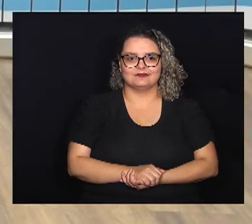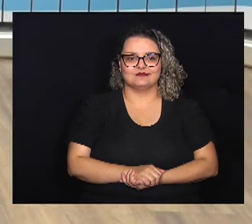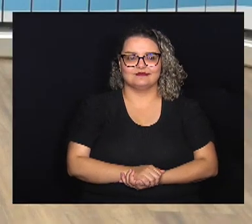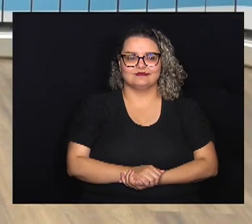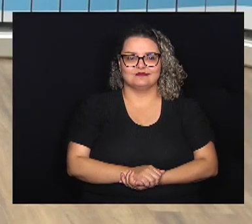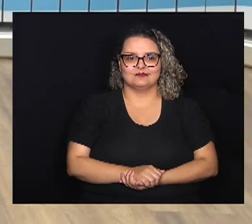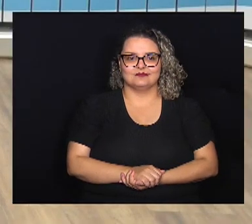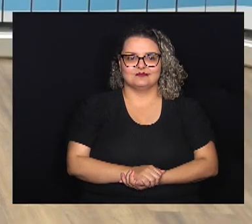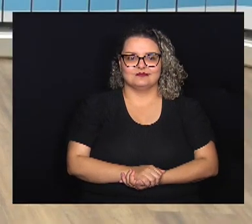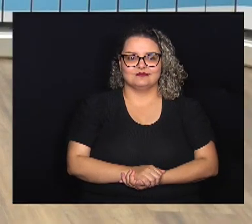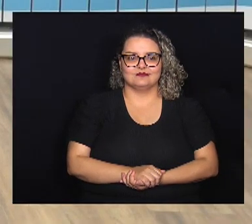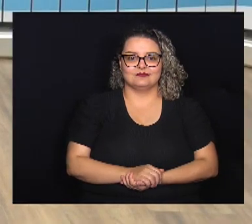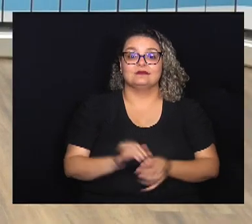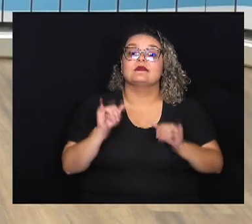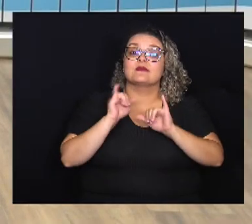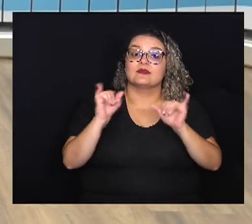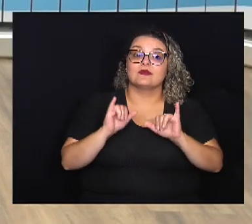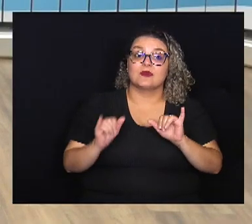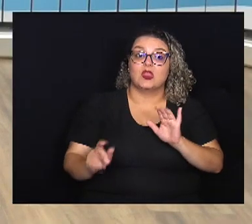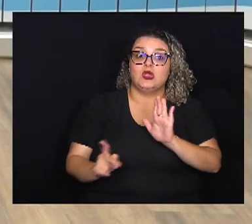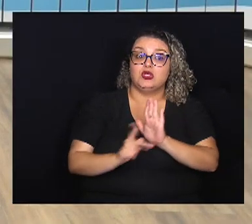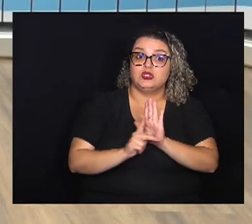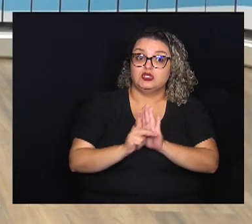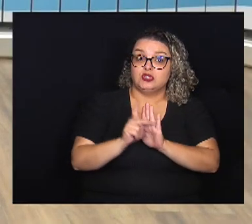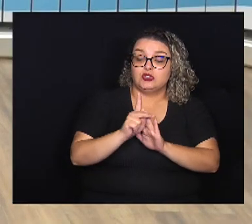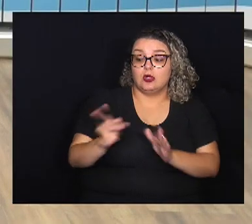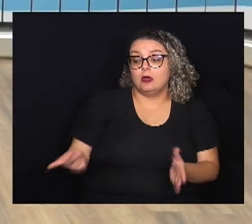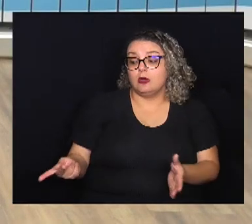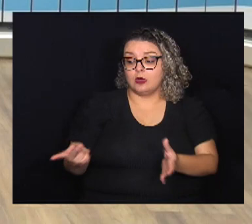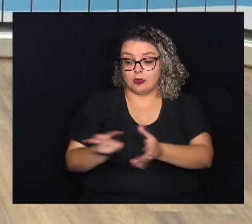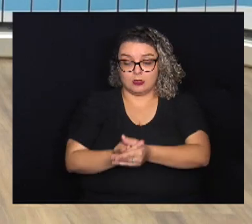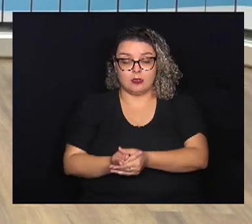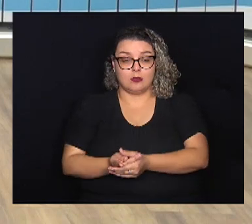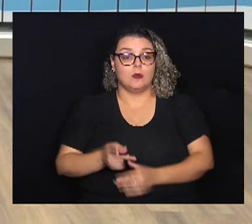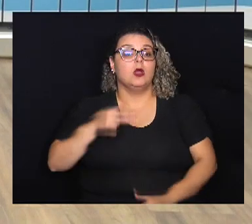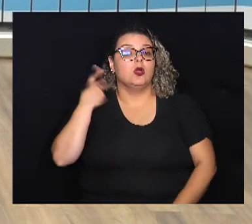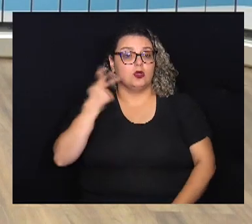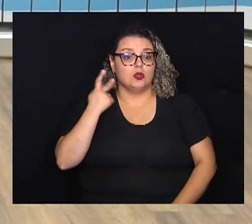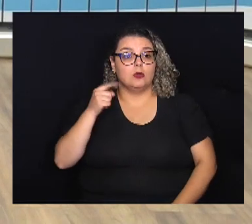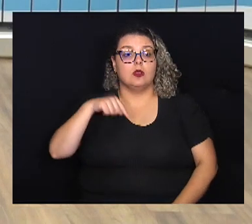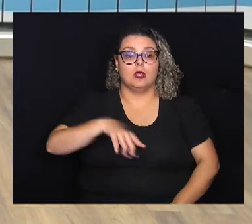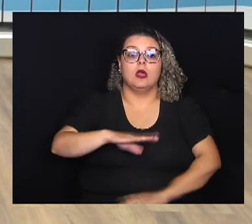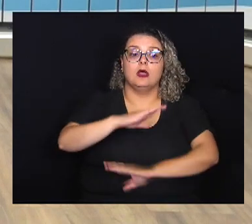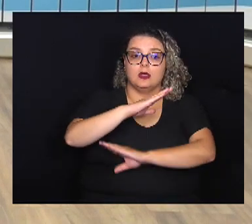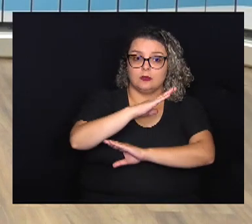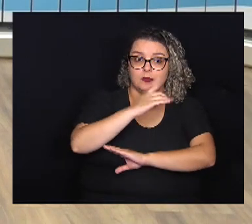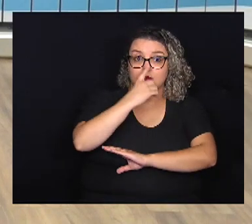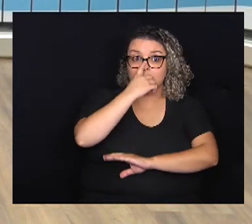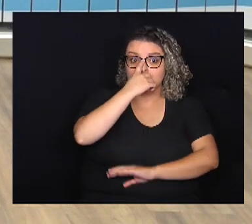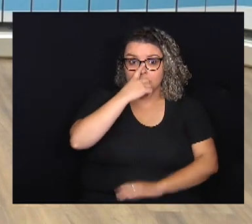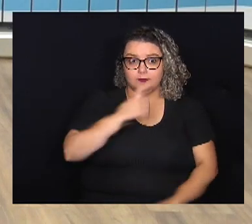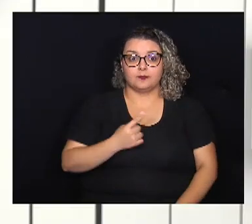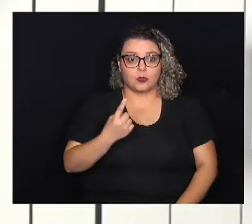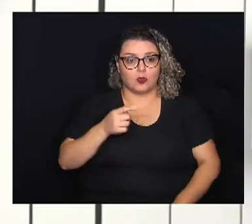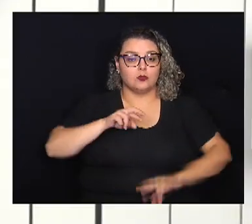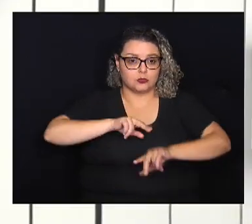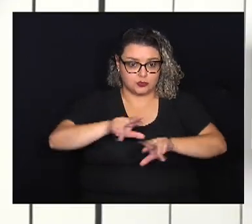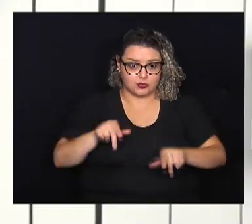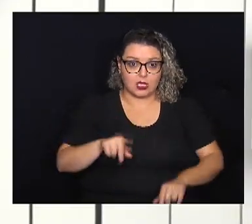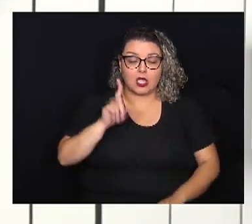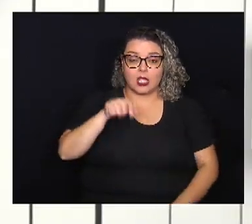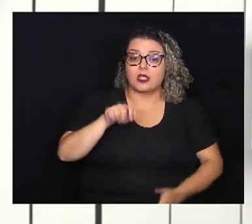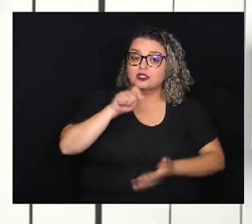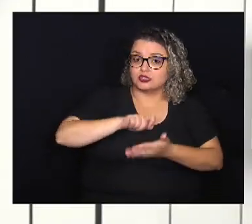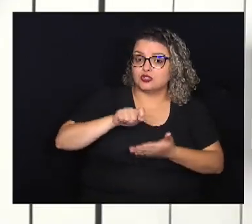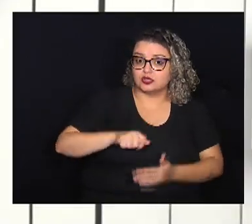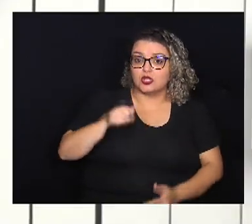hora de falar de projetos protocolados pelos parlamentares aqui da Câmara de Campinas um deles é de autoria